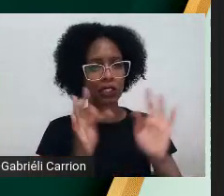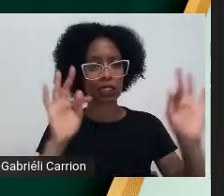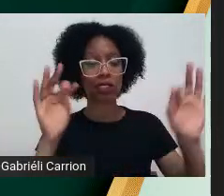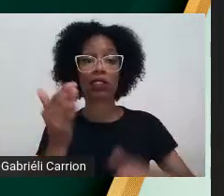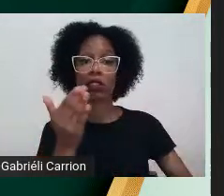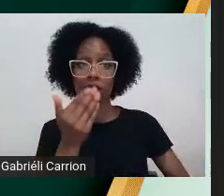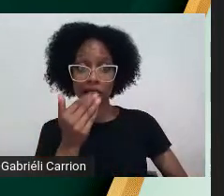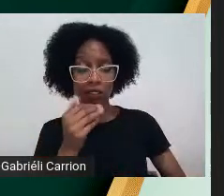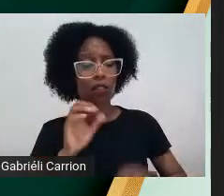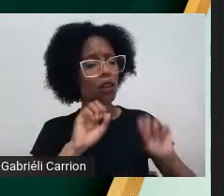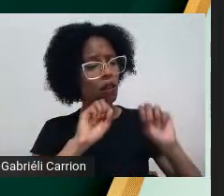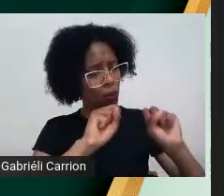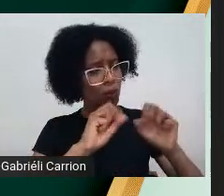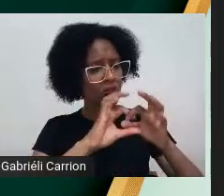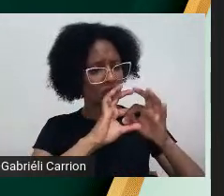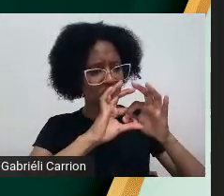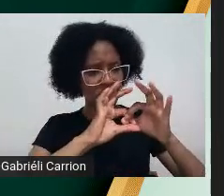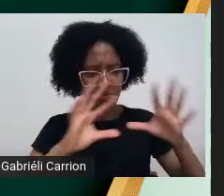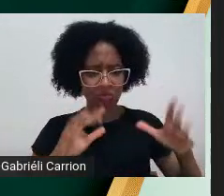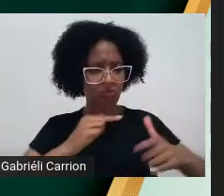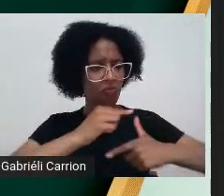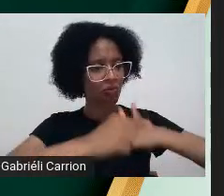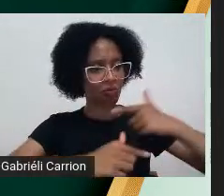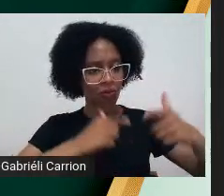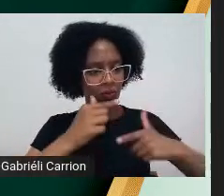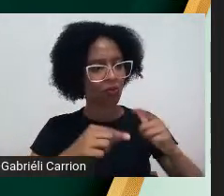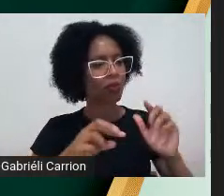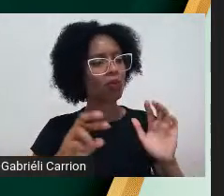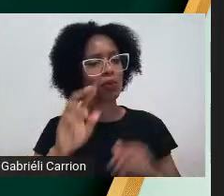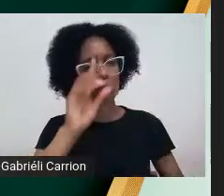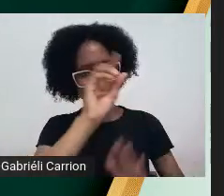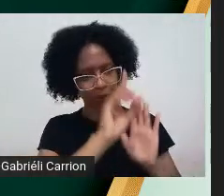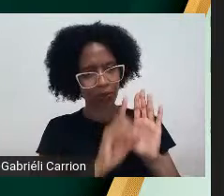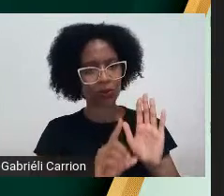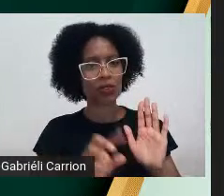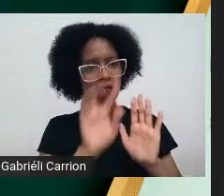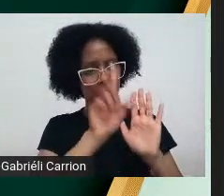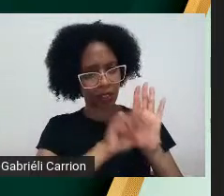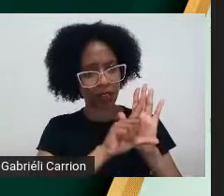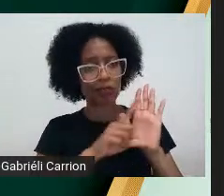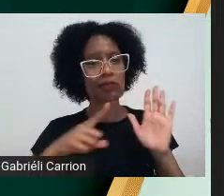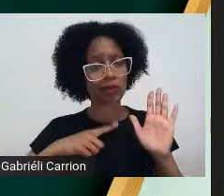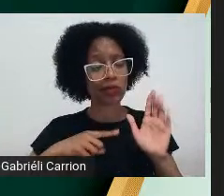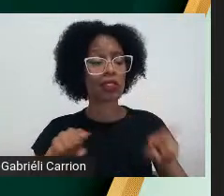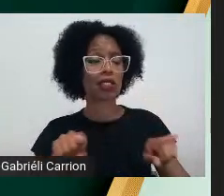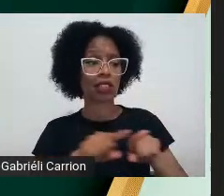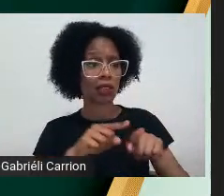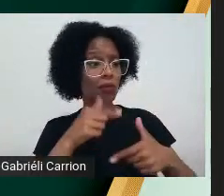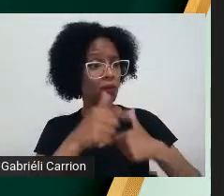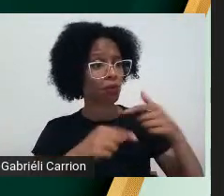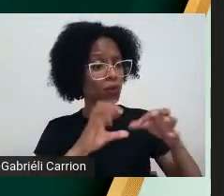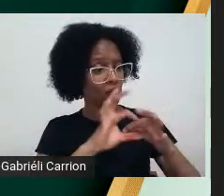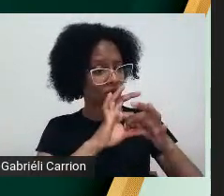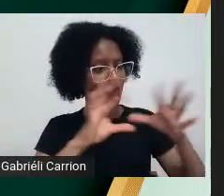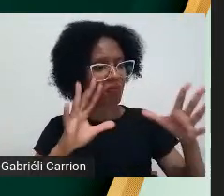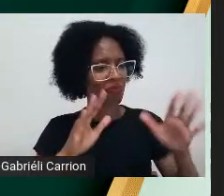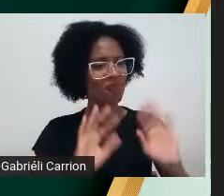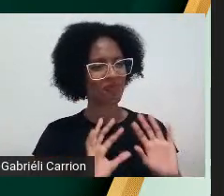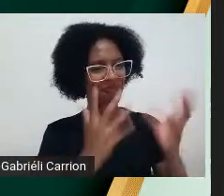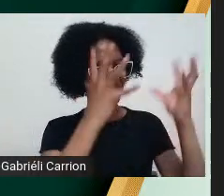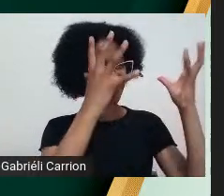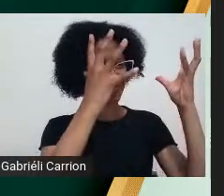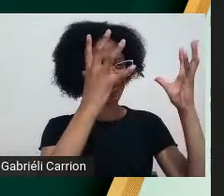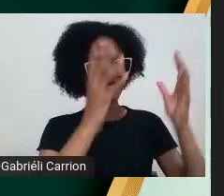que possa usufruir de todos os direitos e prerrogativas previstos em lei e para o exercício de sua profissão.